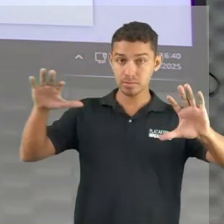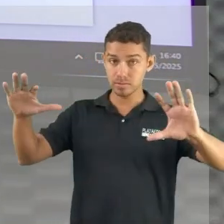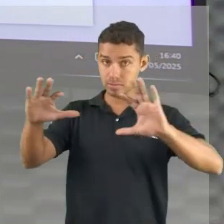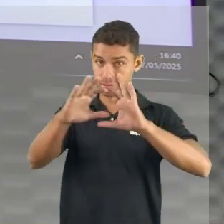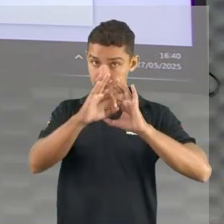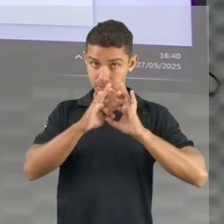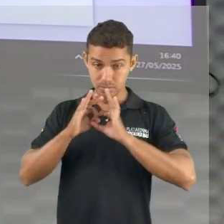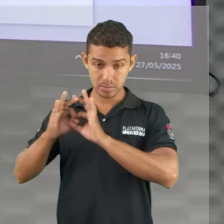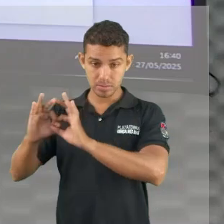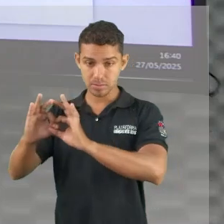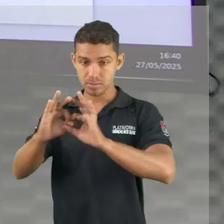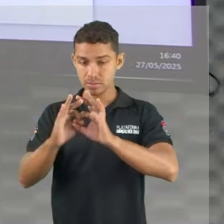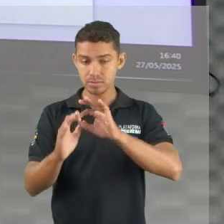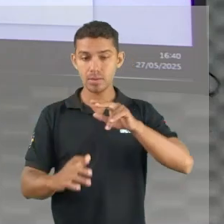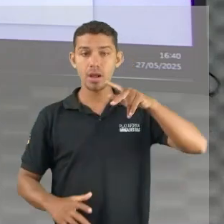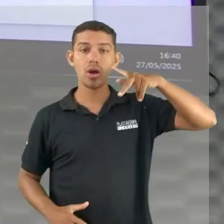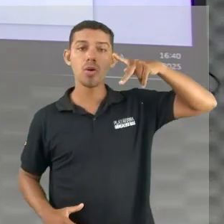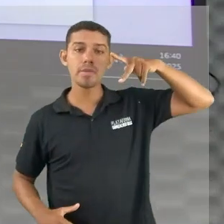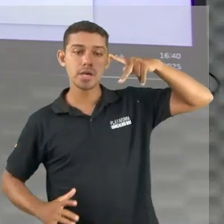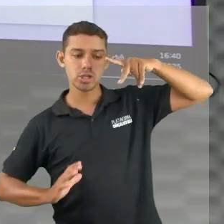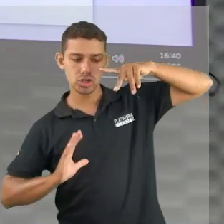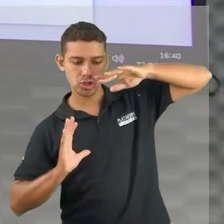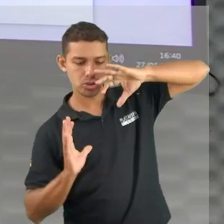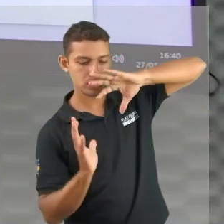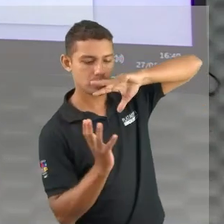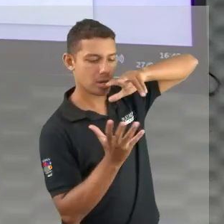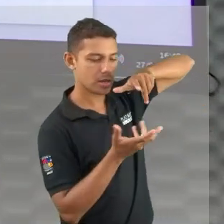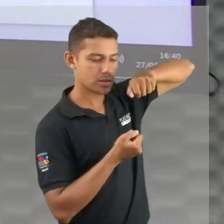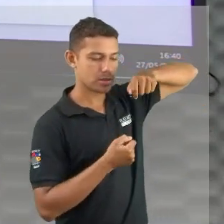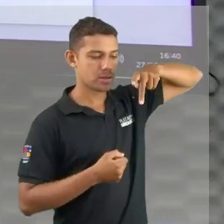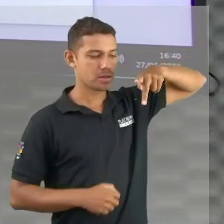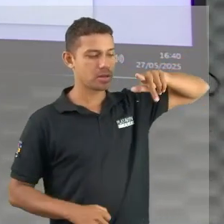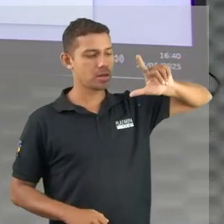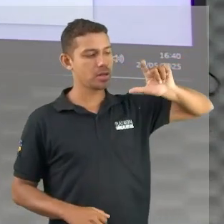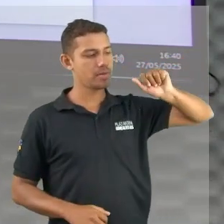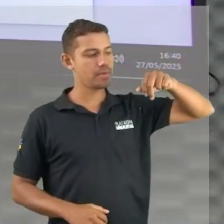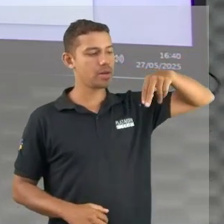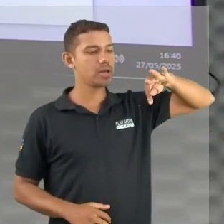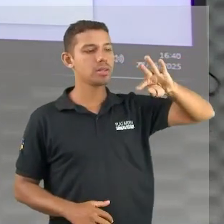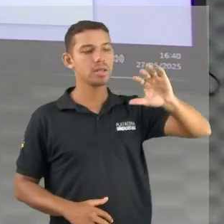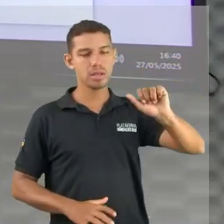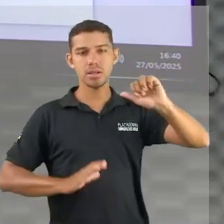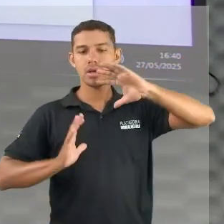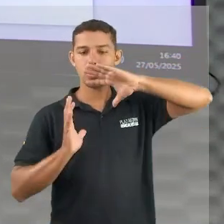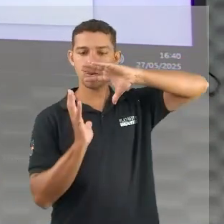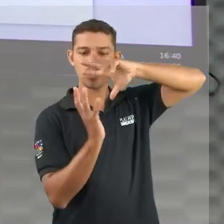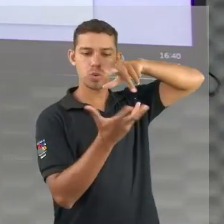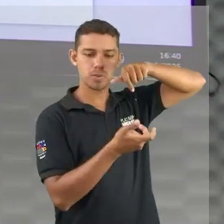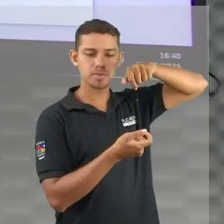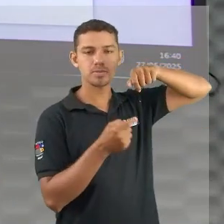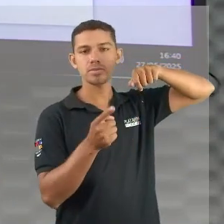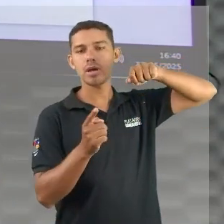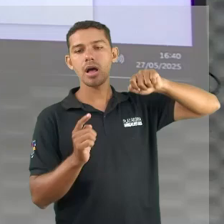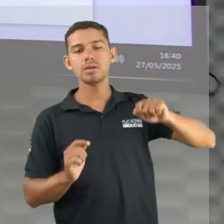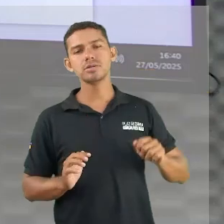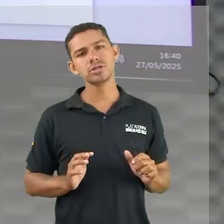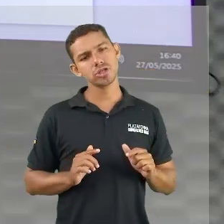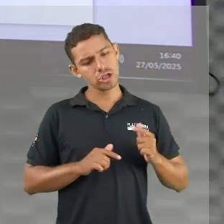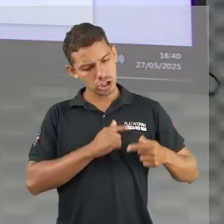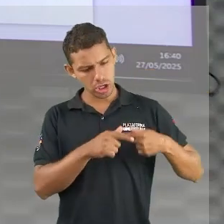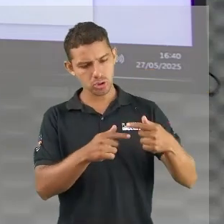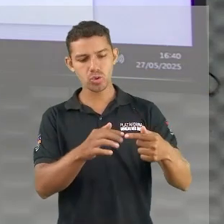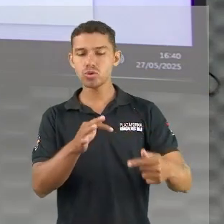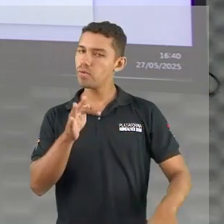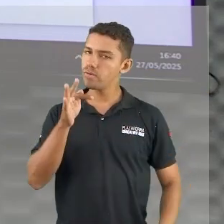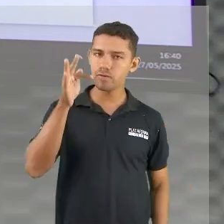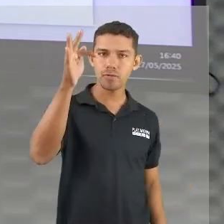aqui o P de planeta, proteger a natureza e o clima do nosso planeta para gerações futuras,